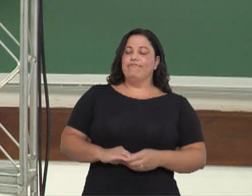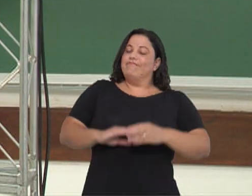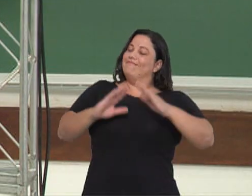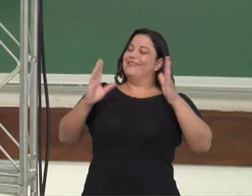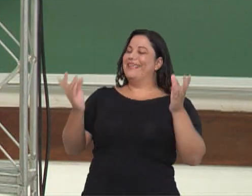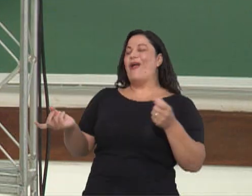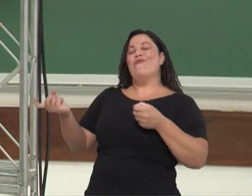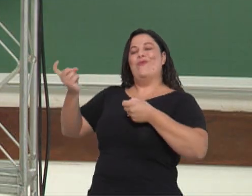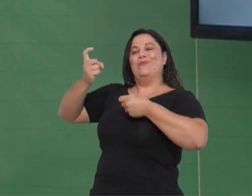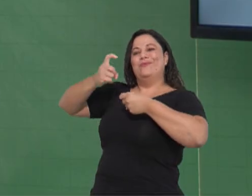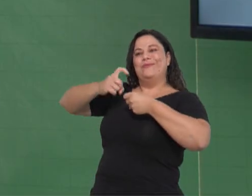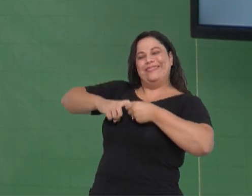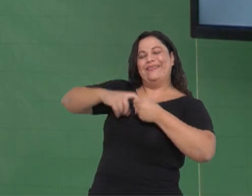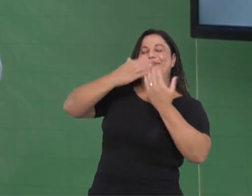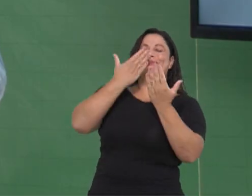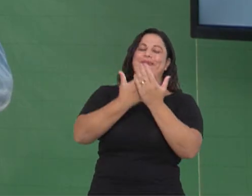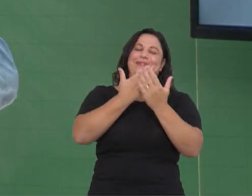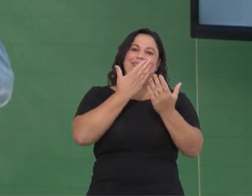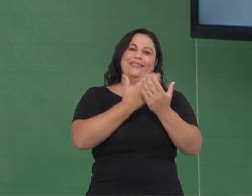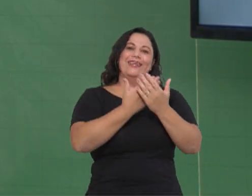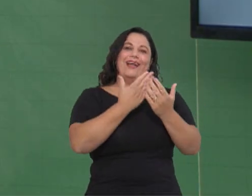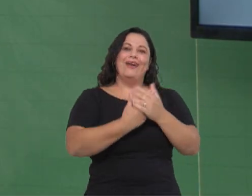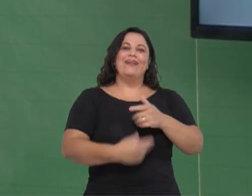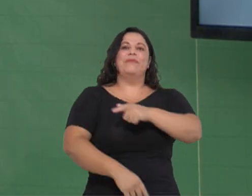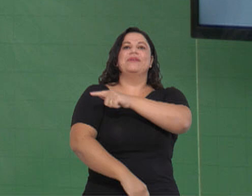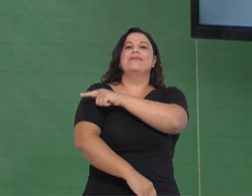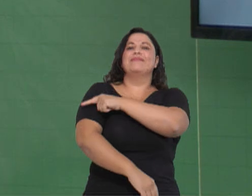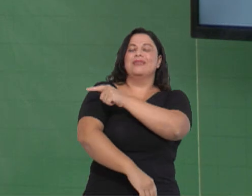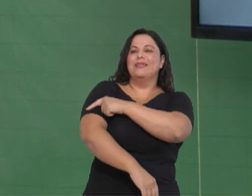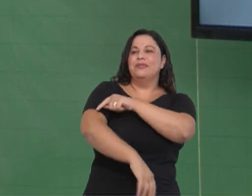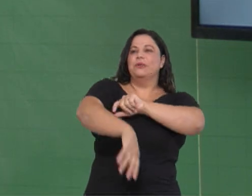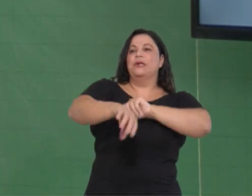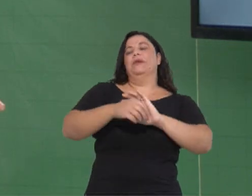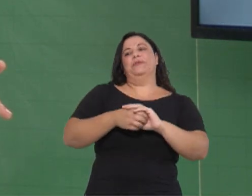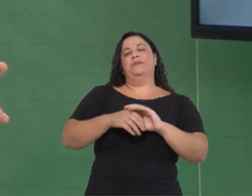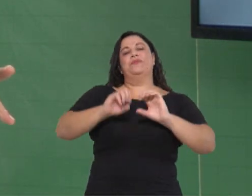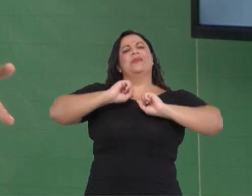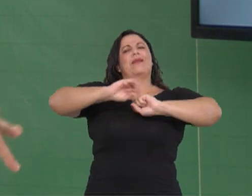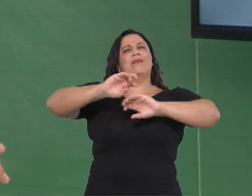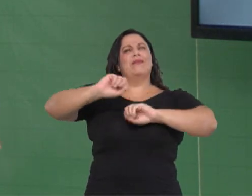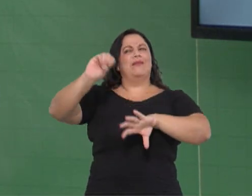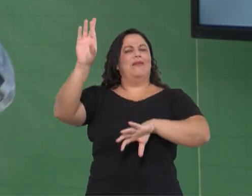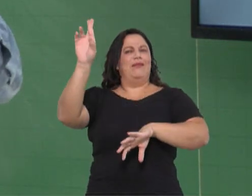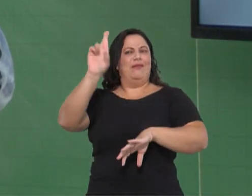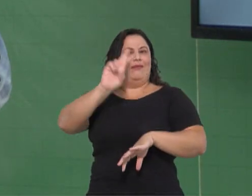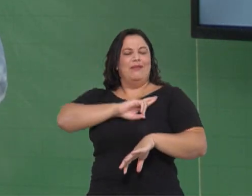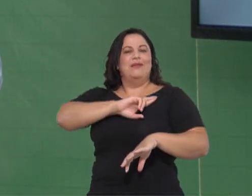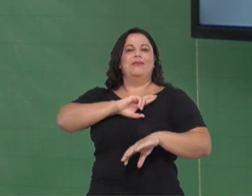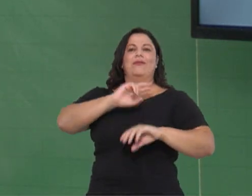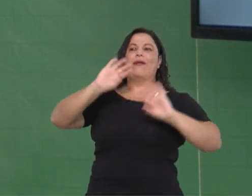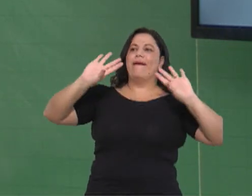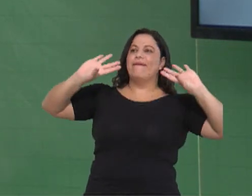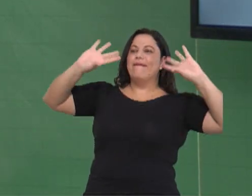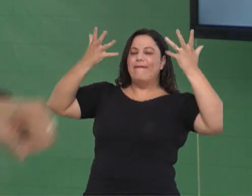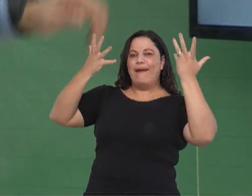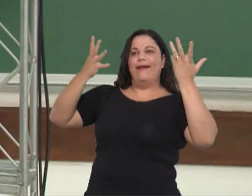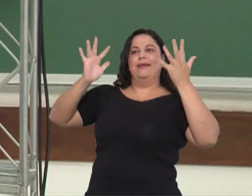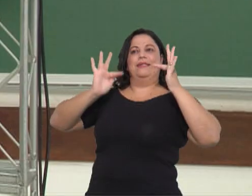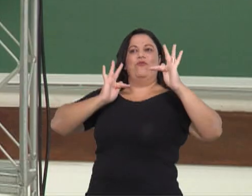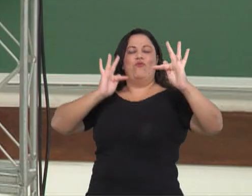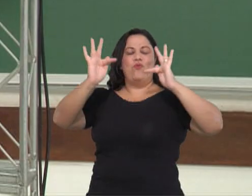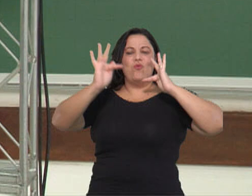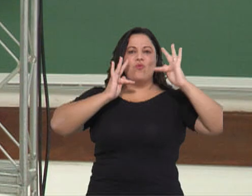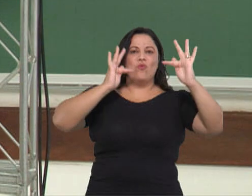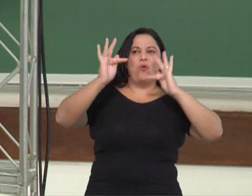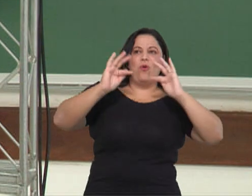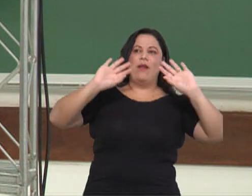Voltamos aqui com a nossa aula para o 7º ano, ensino religioso, festas religiosas, festas folclóricas brasileiras.